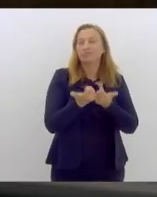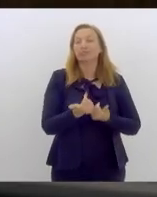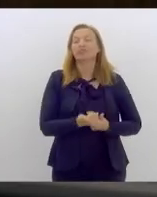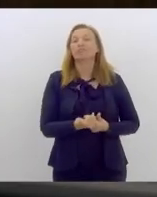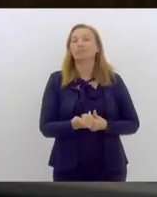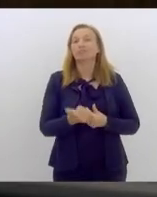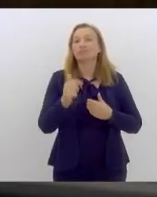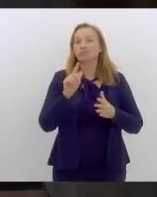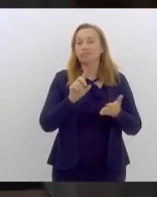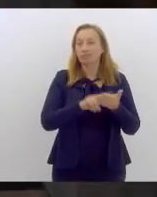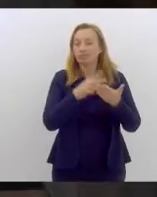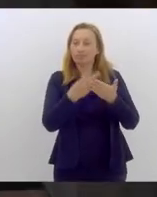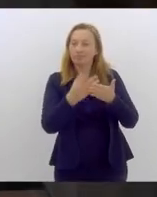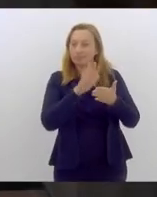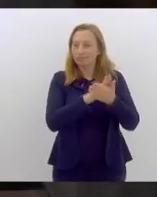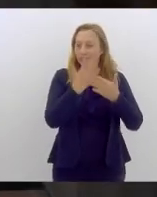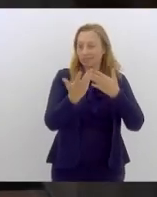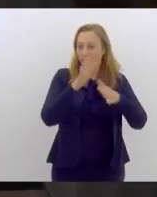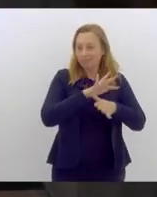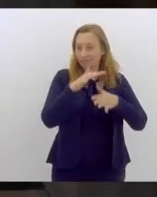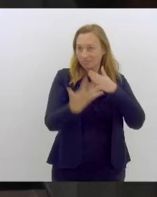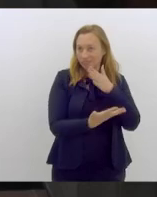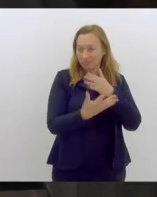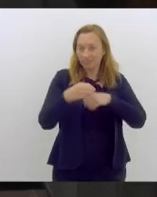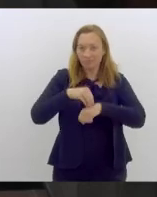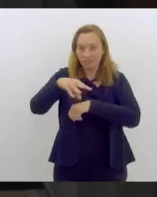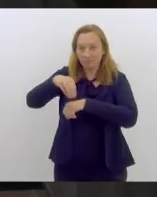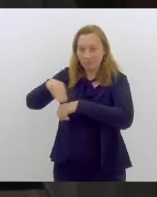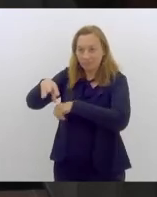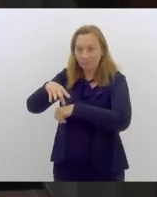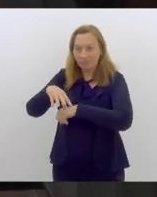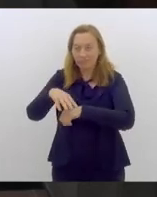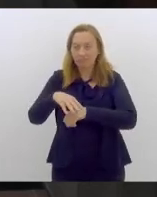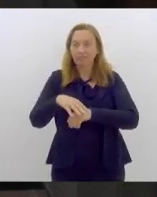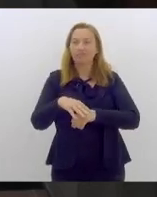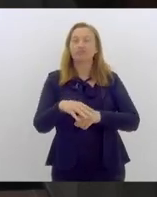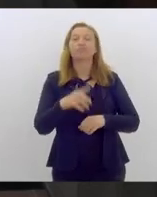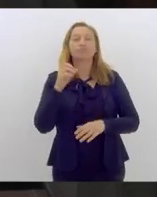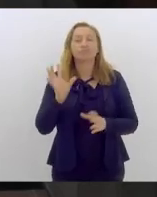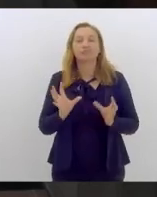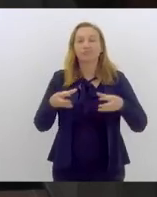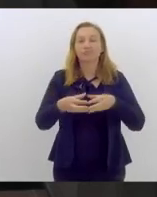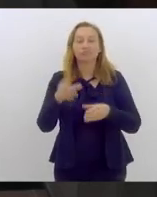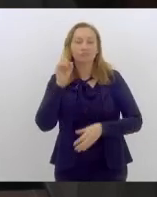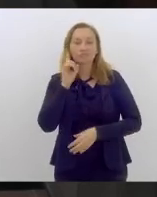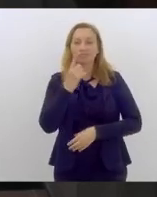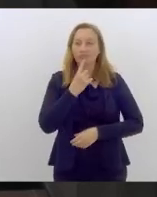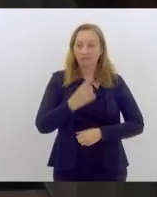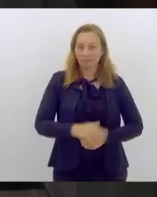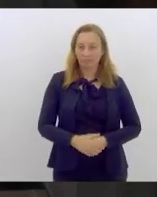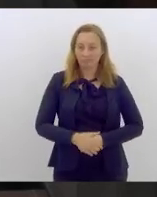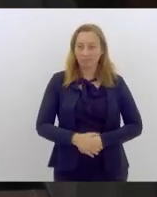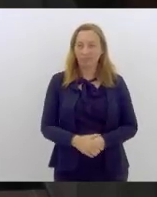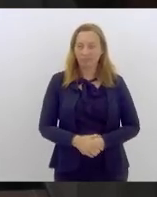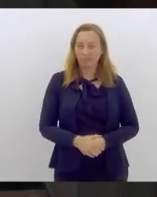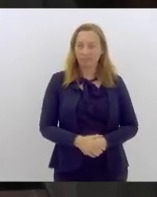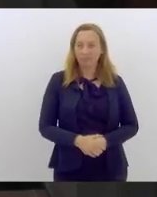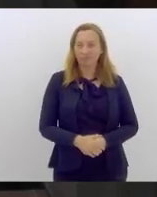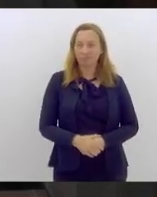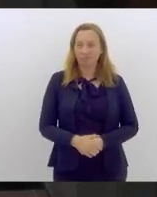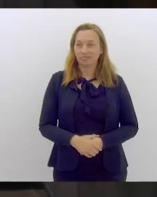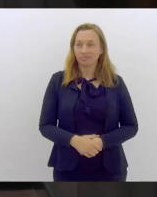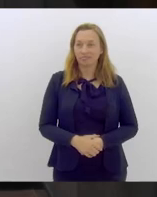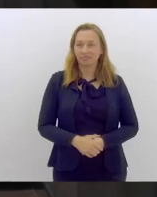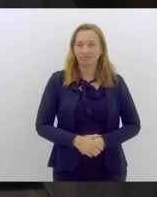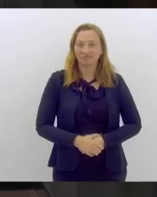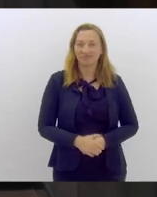da linguagem de Libras, que leva a nossa voz aos deficientes auditivos.